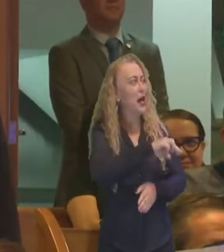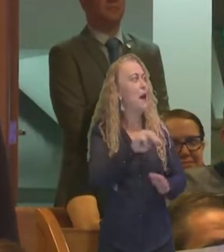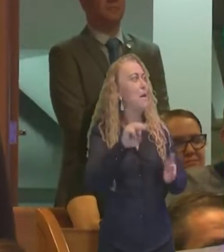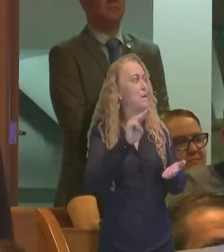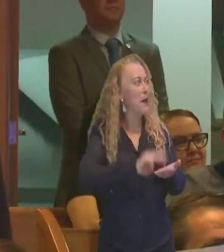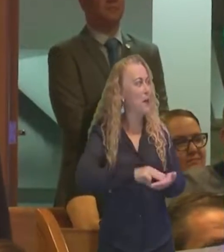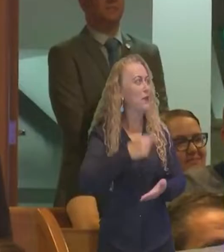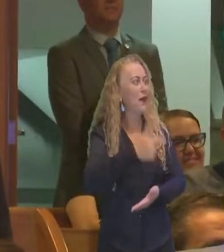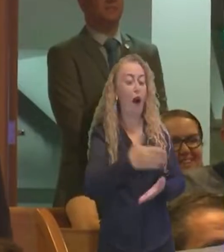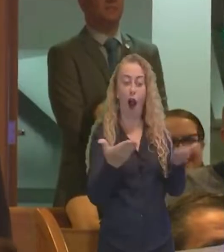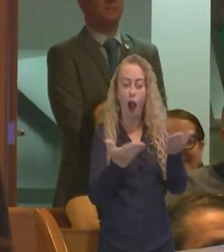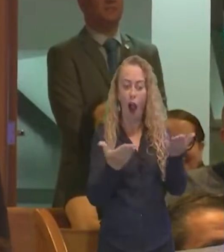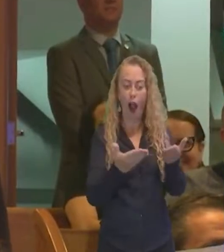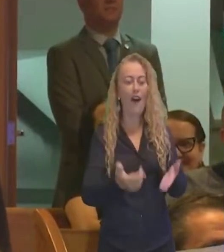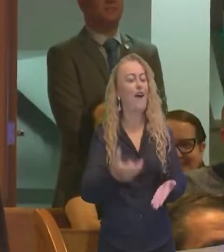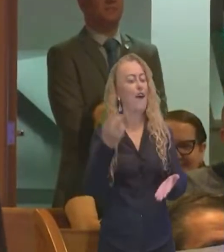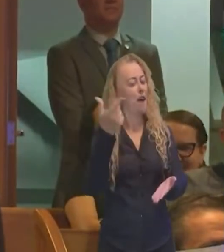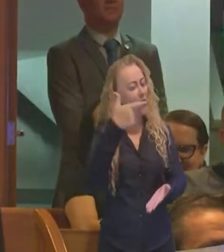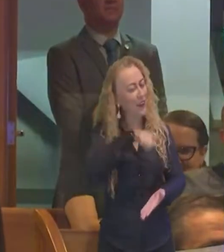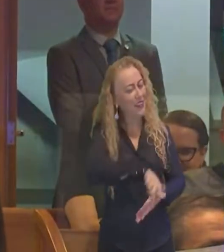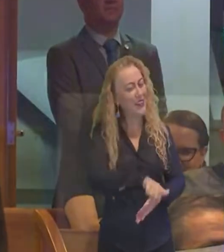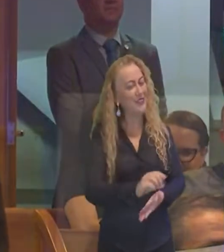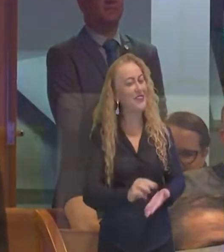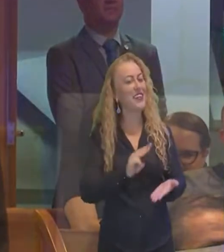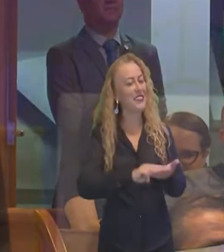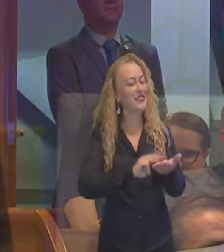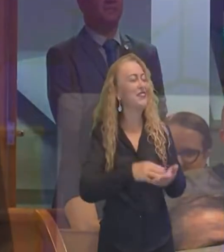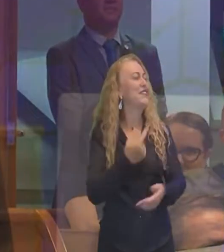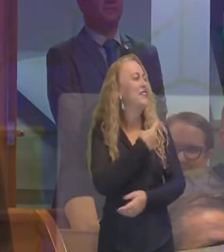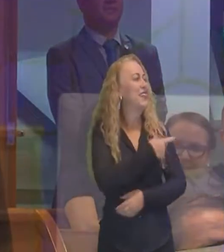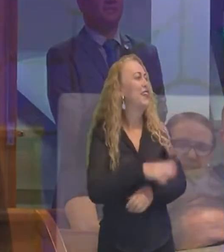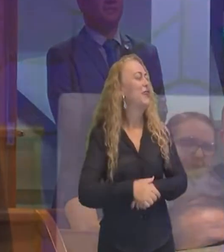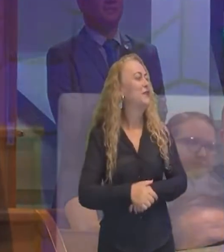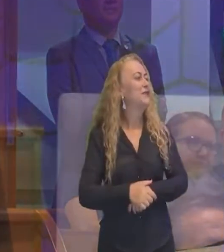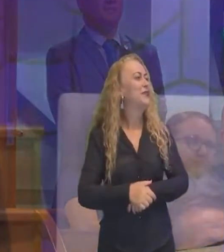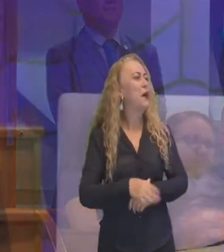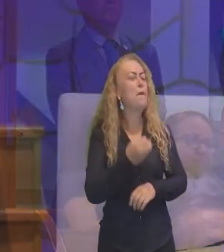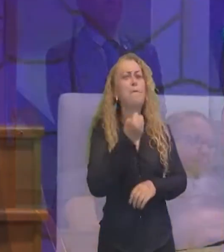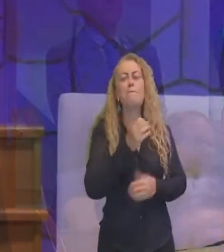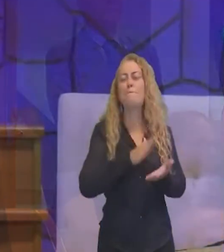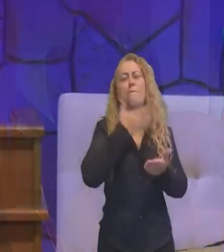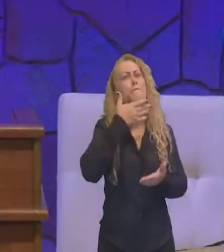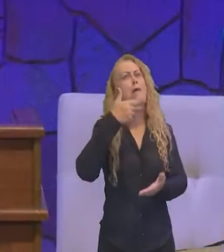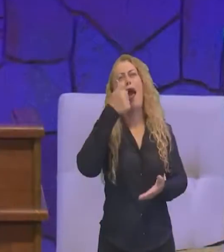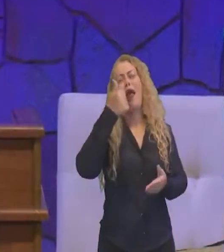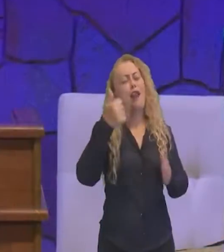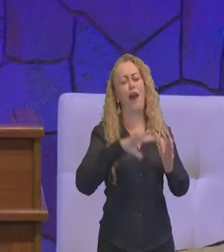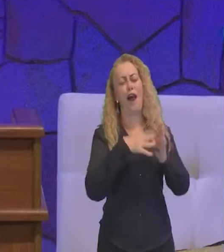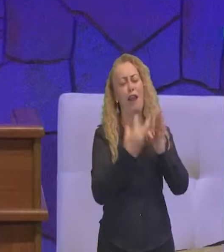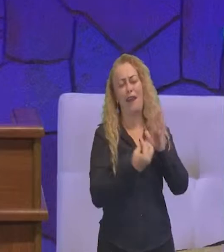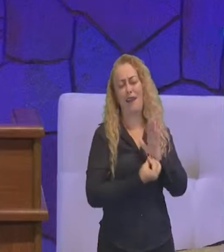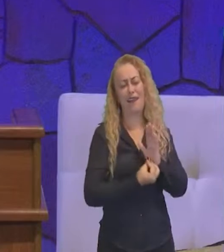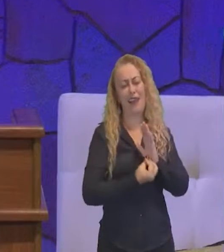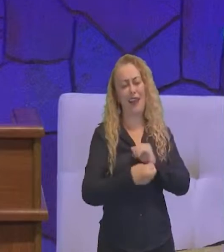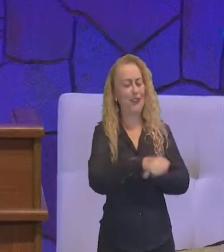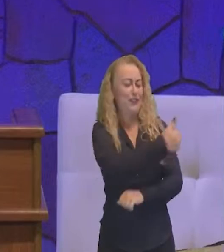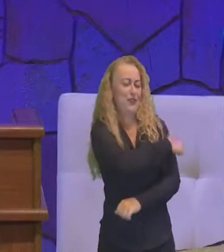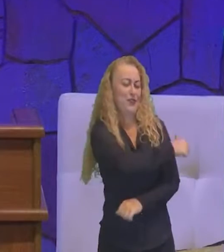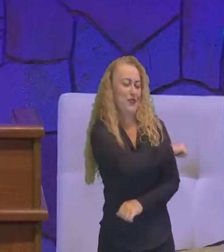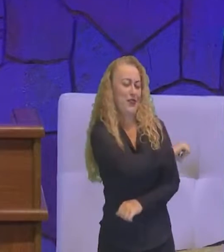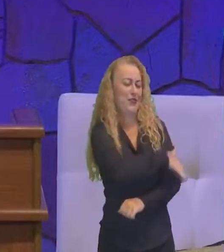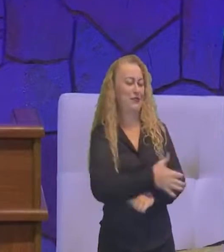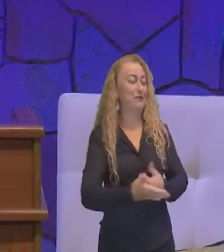precisa voltar de novo, viu meu irmão? Precisa voltar, porque PIB Copa, a melhor igreja da zona sul do Rio de Janeiro,